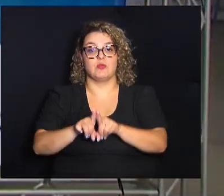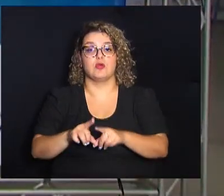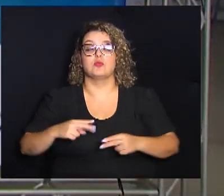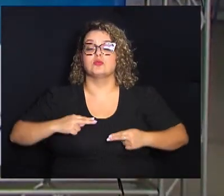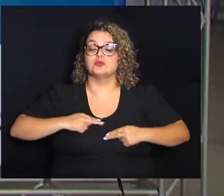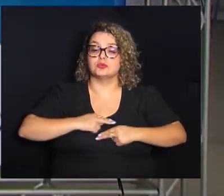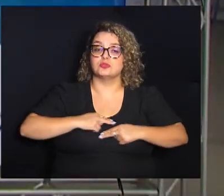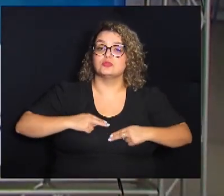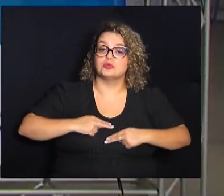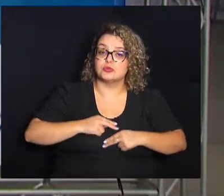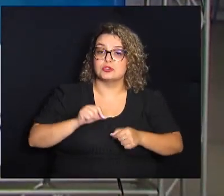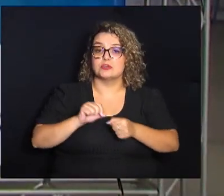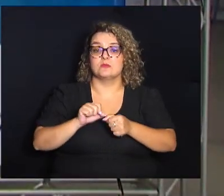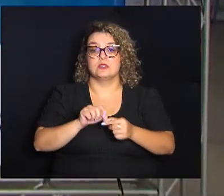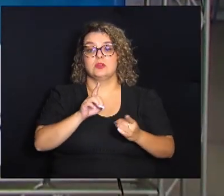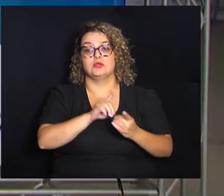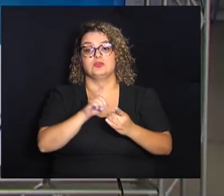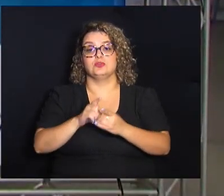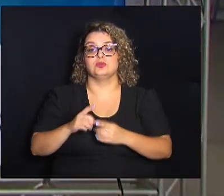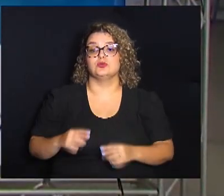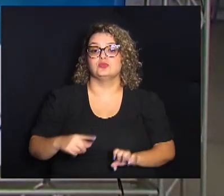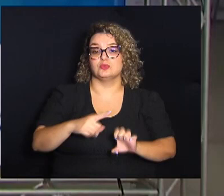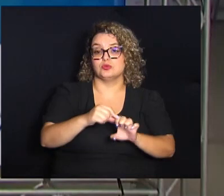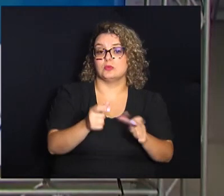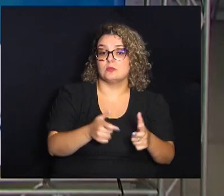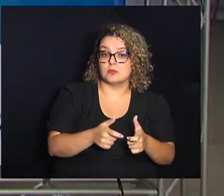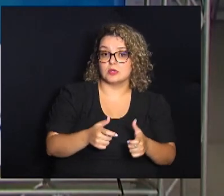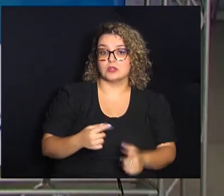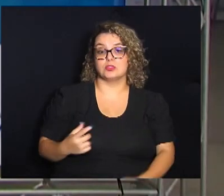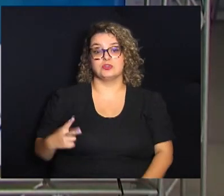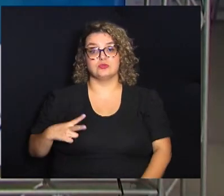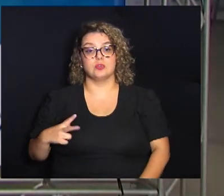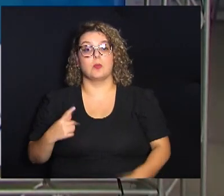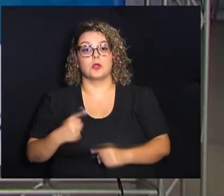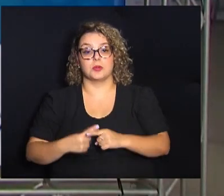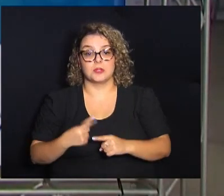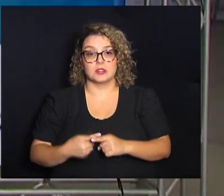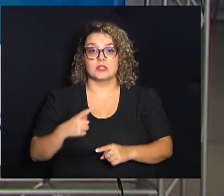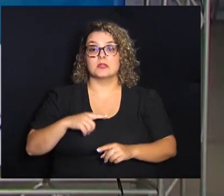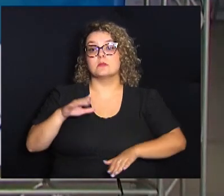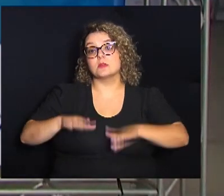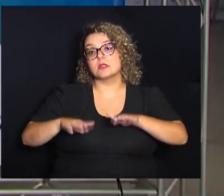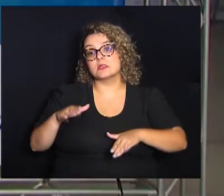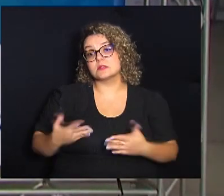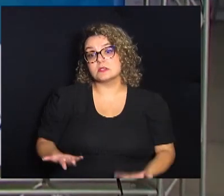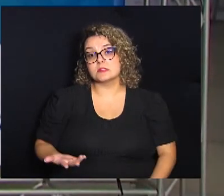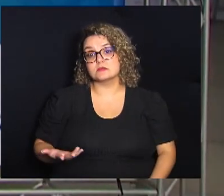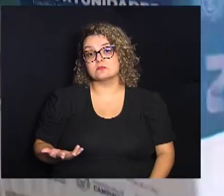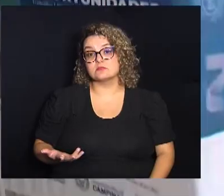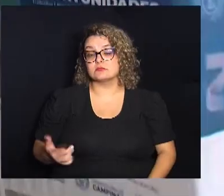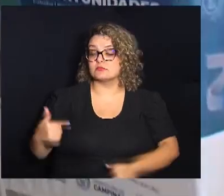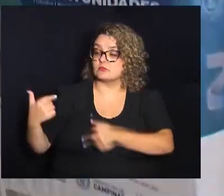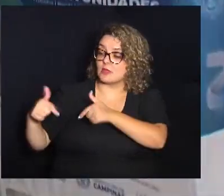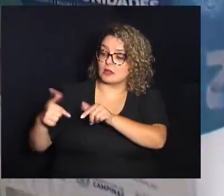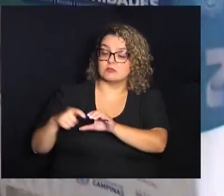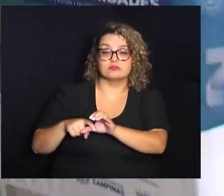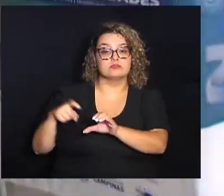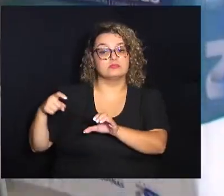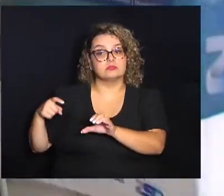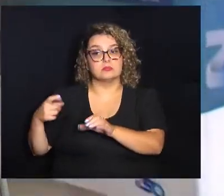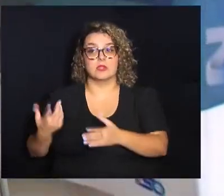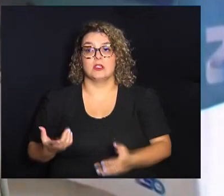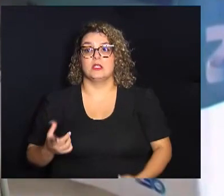que a gente faz o atendimento do microempreendedor individual. Por que isso? Porque nós temos muitas vezes aquele trabalhador autônomo,